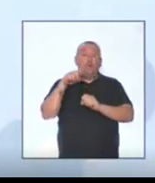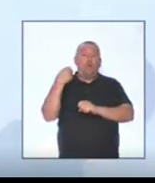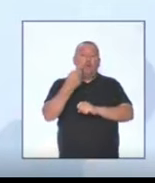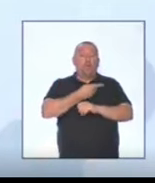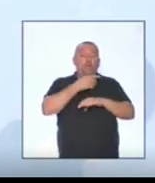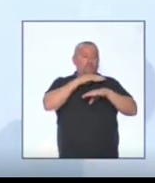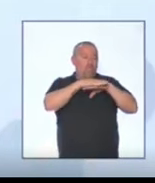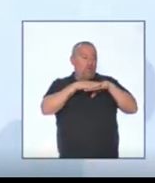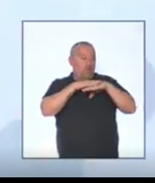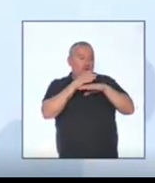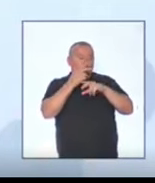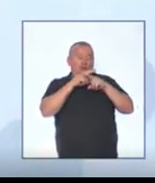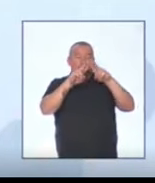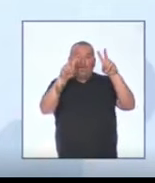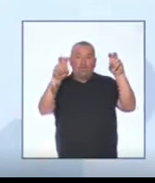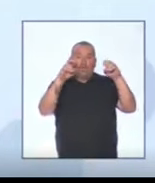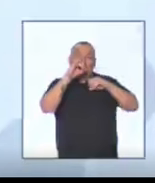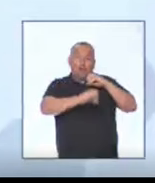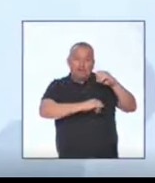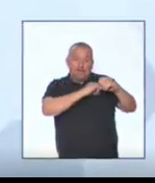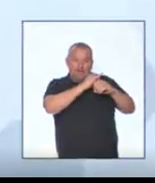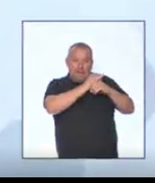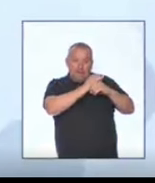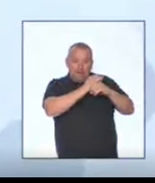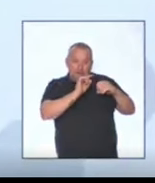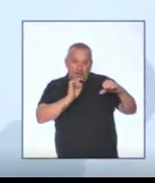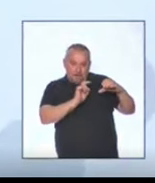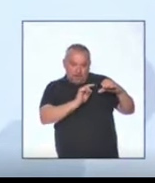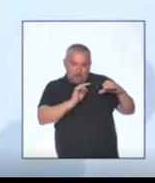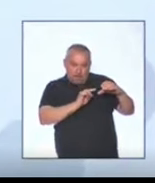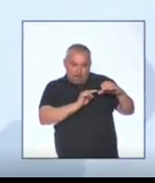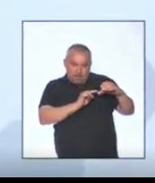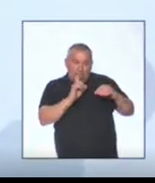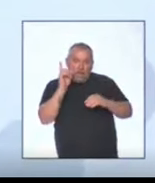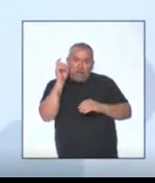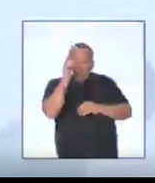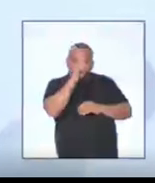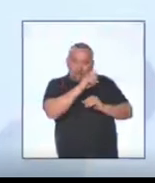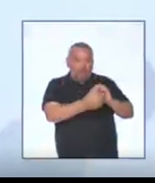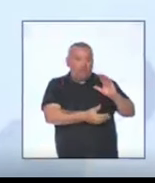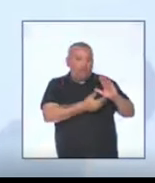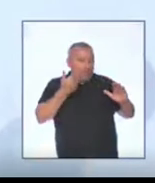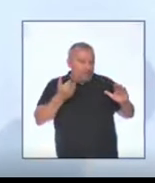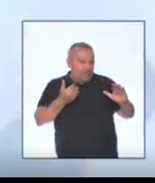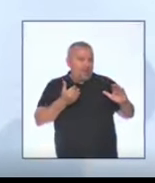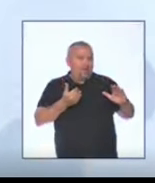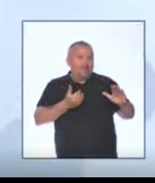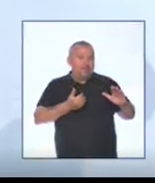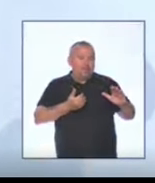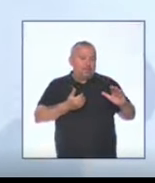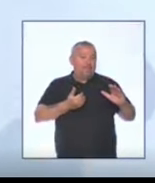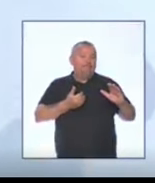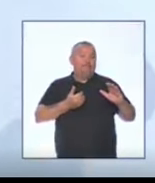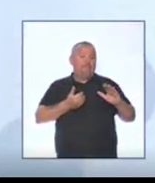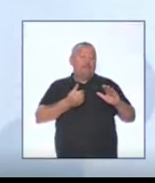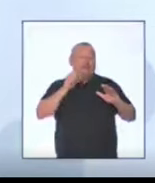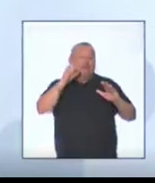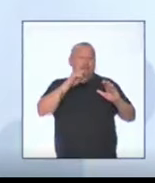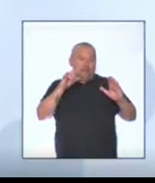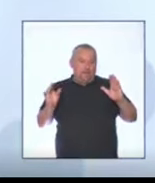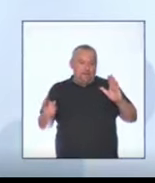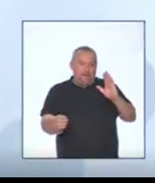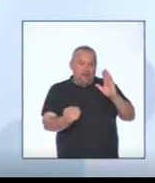sobre internet, tudo que está lá dentro é muito difícil de se tirar, né? Então, uma vez que